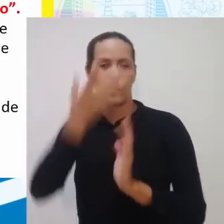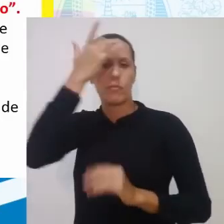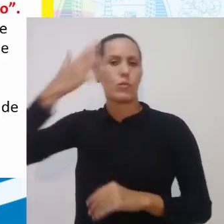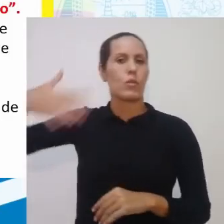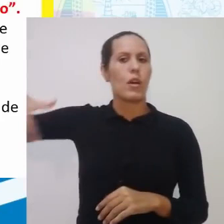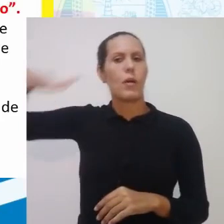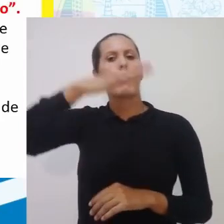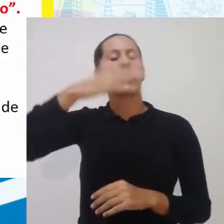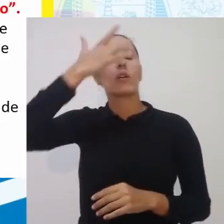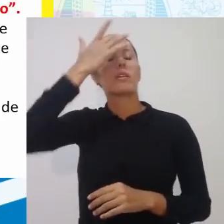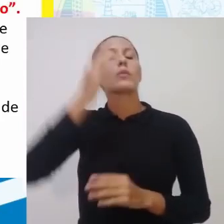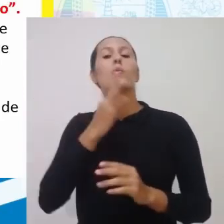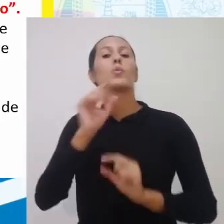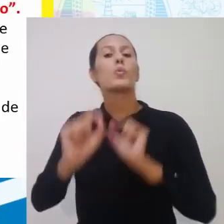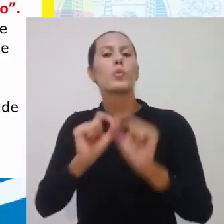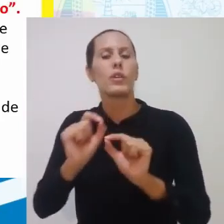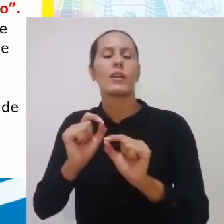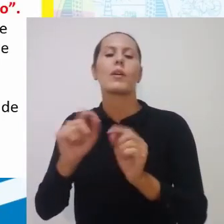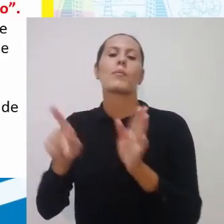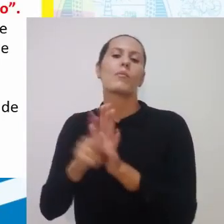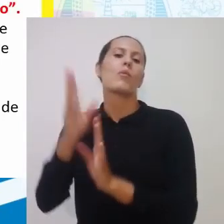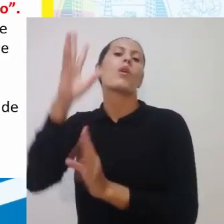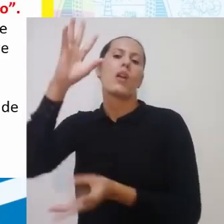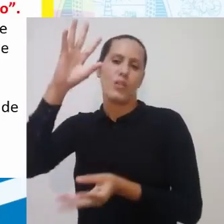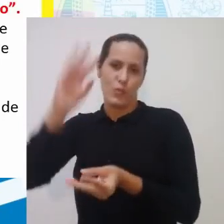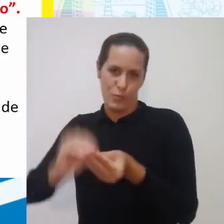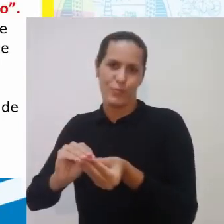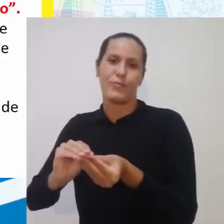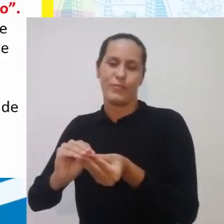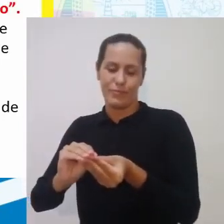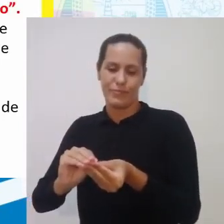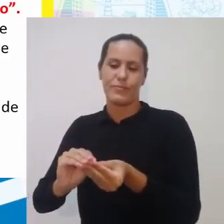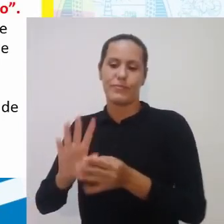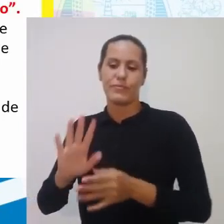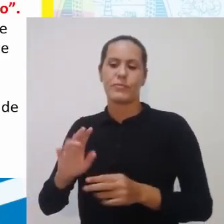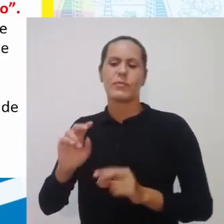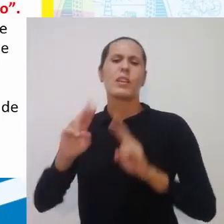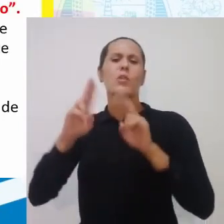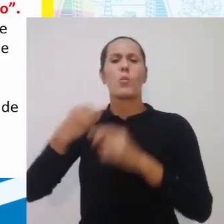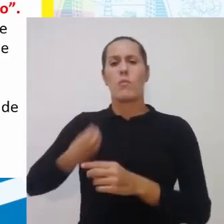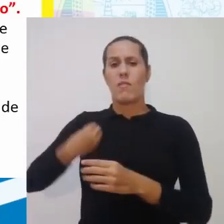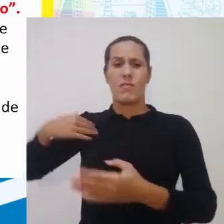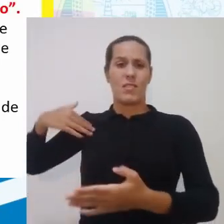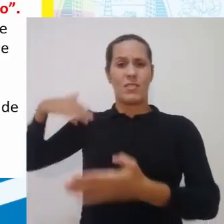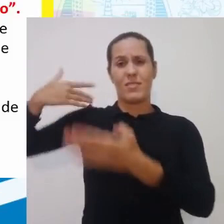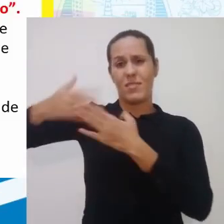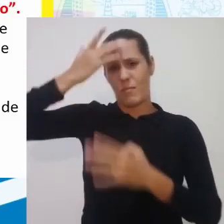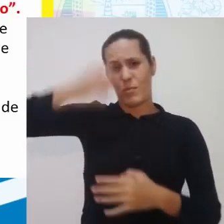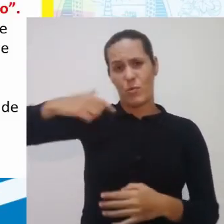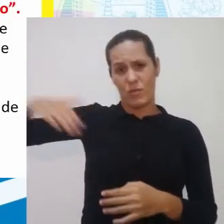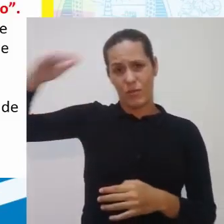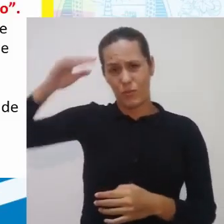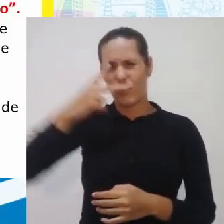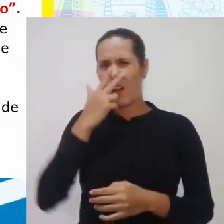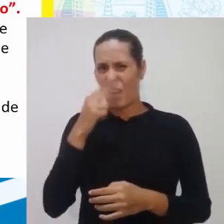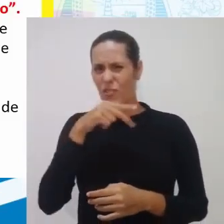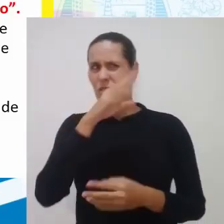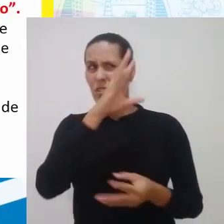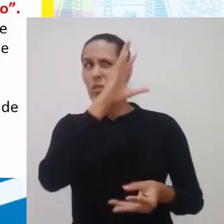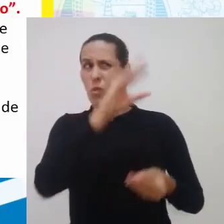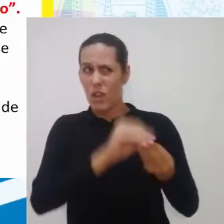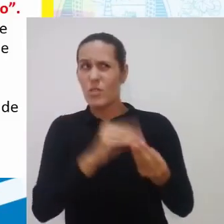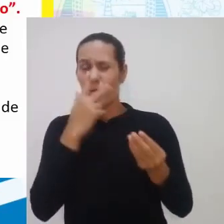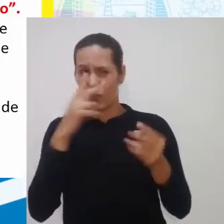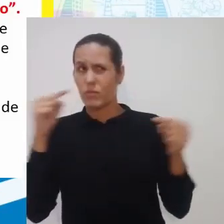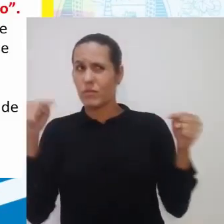maioria das pessoas, que texto é esse? É o resumo. Em relação à vida inteira de um adulto, você acha que o resumo que foi